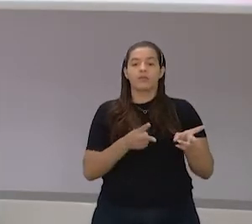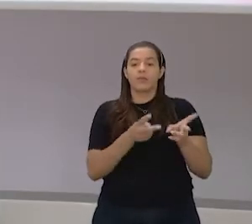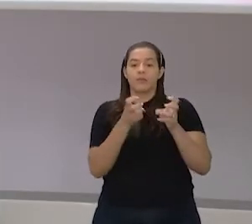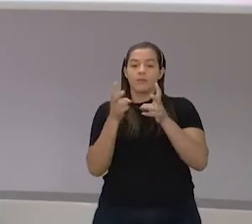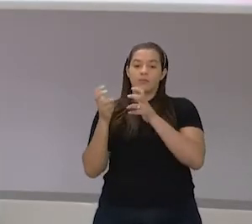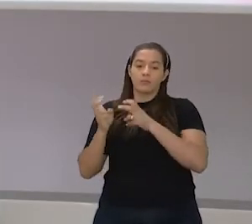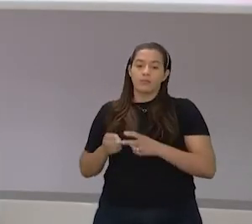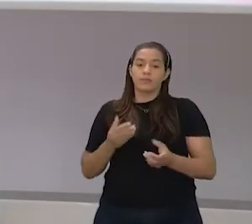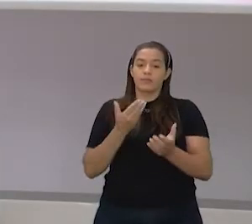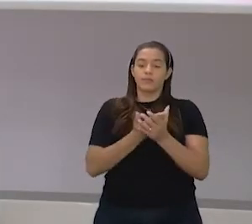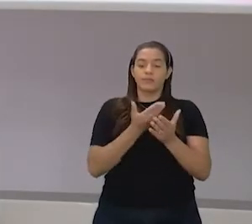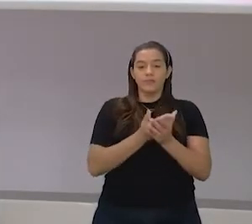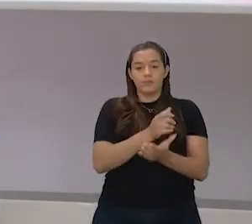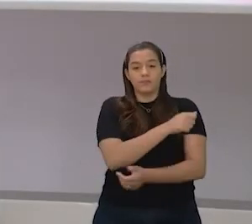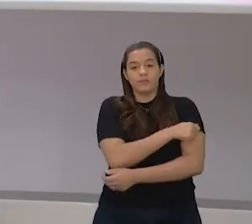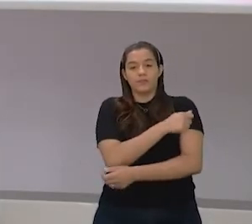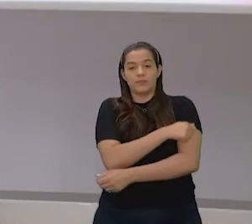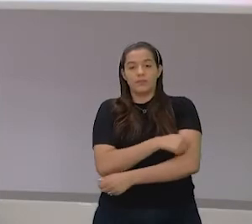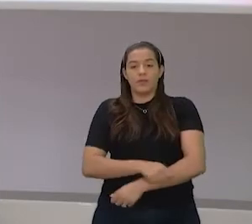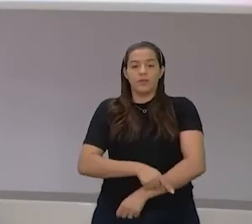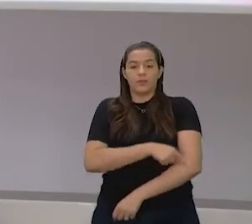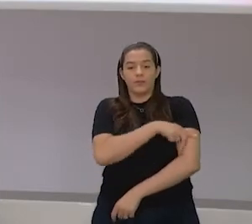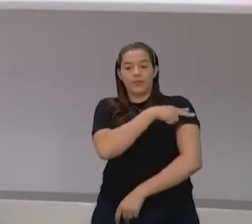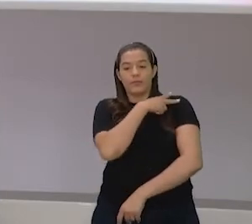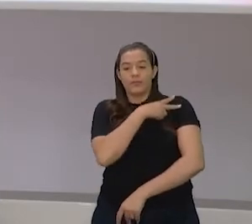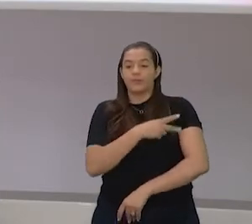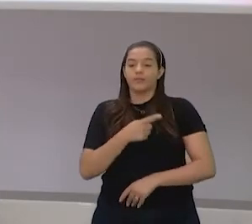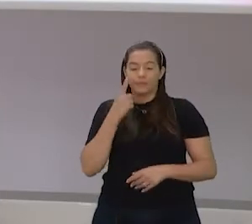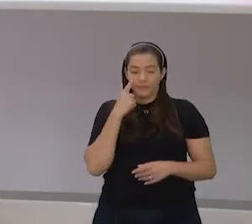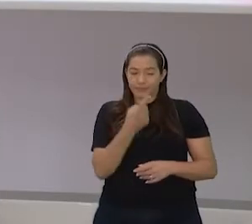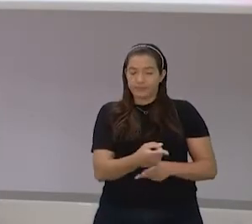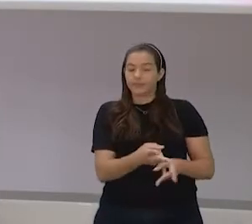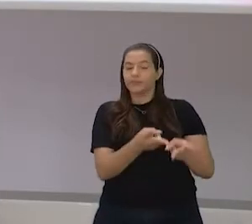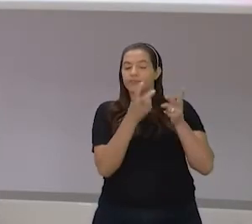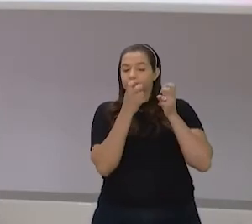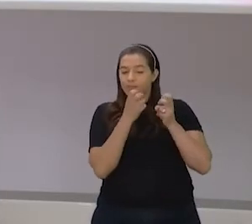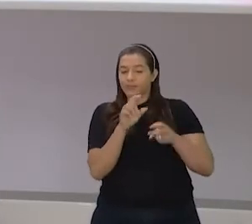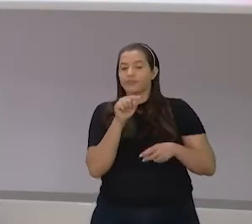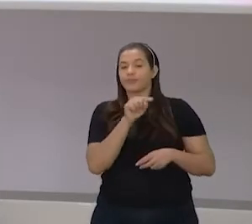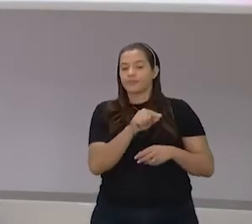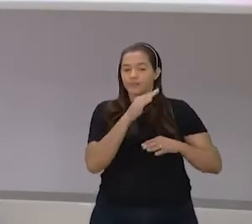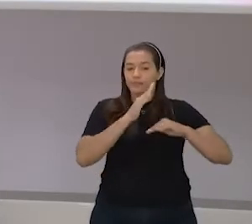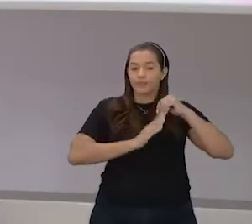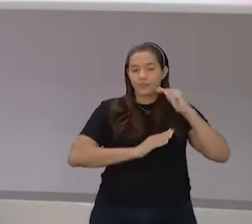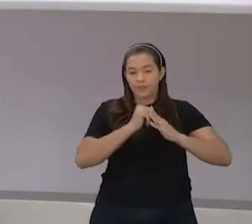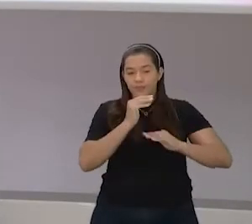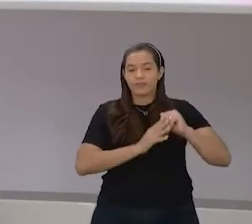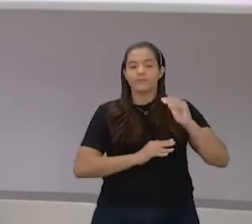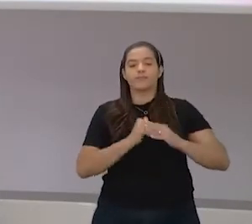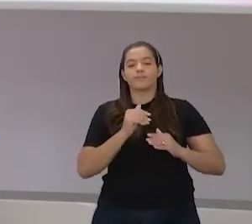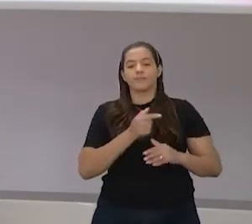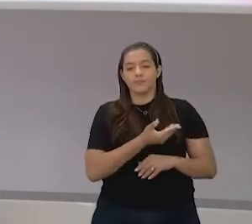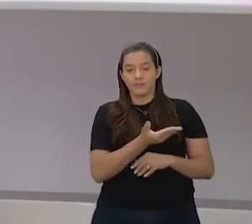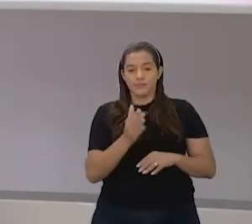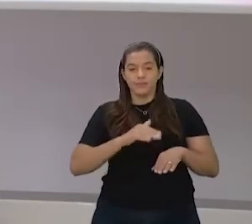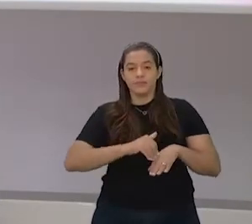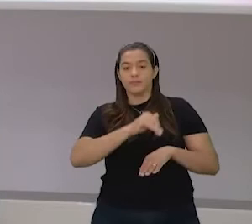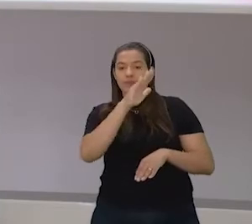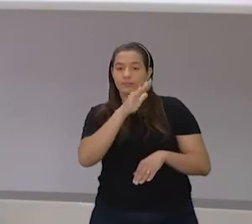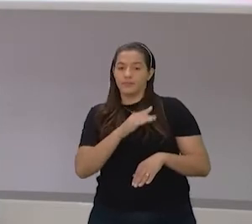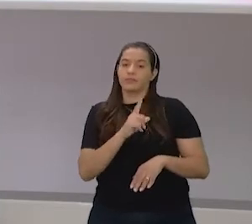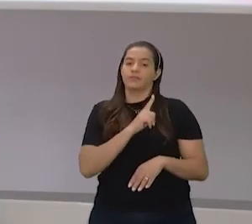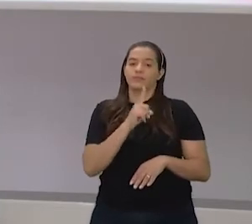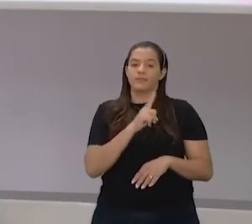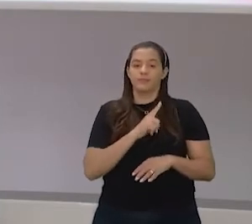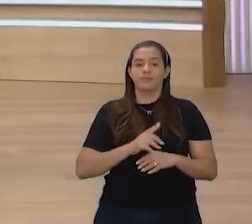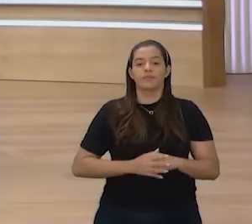no estudante ali nos anos iniciais, sabia? Aquele que tem que você vê que tem um maior destaque,